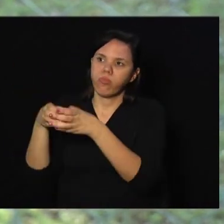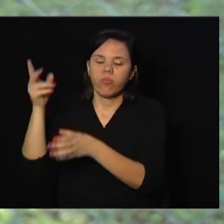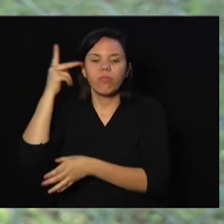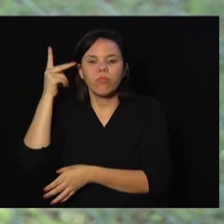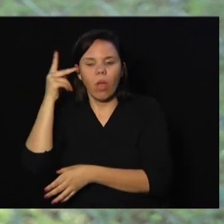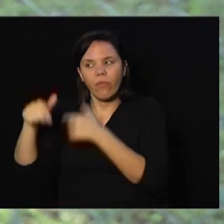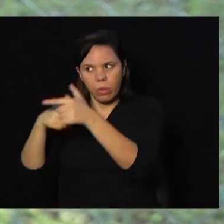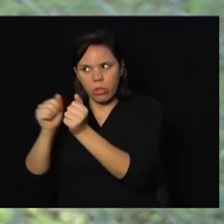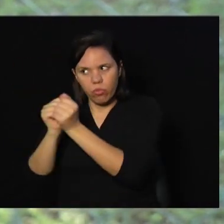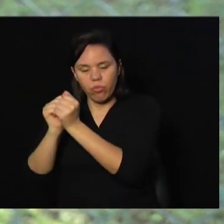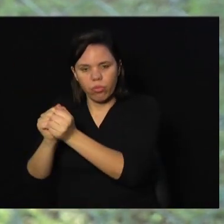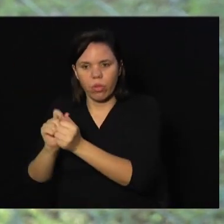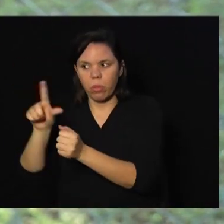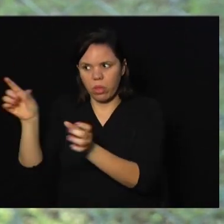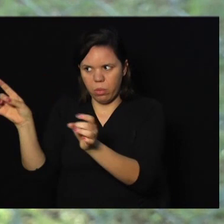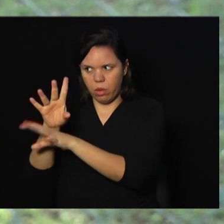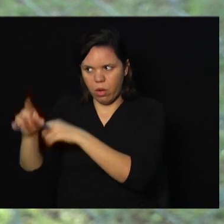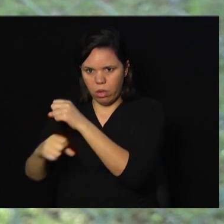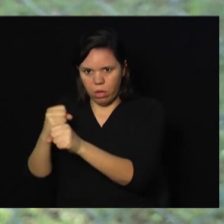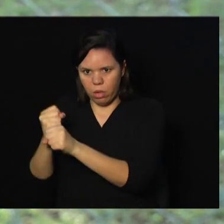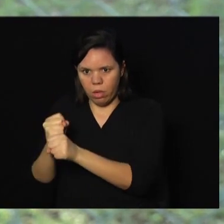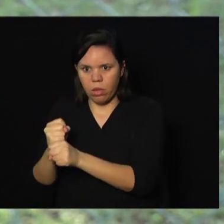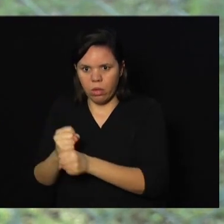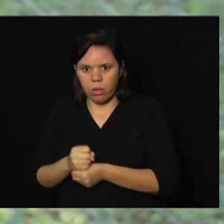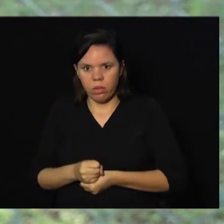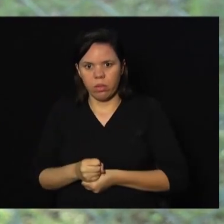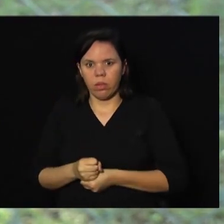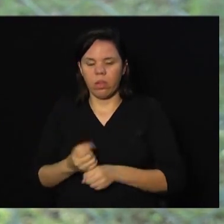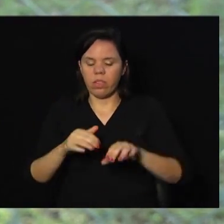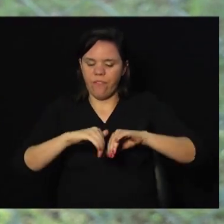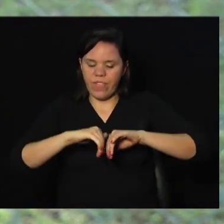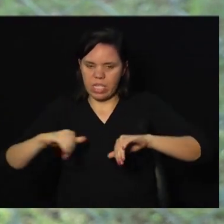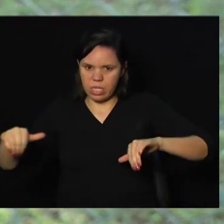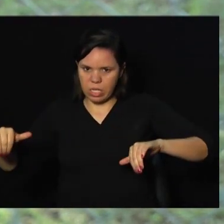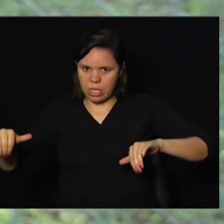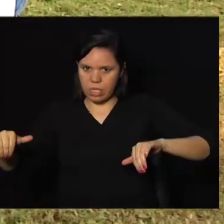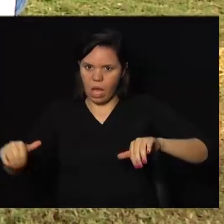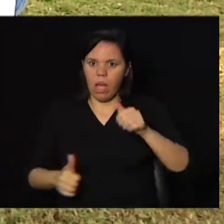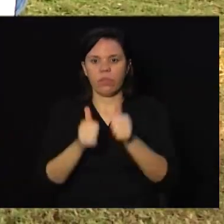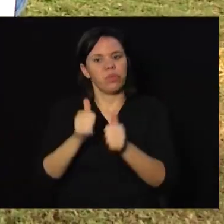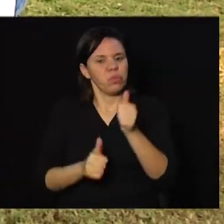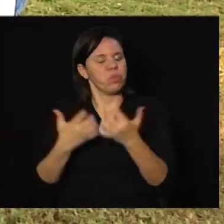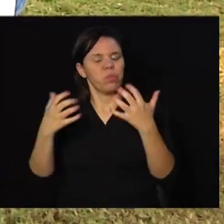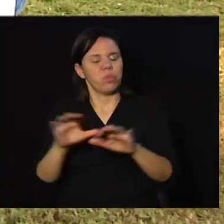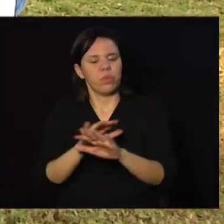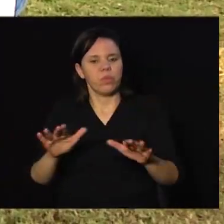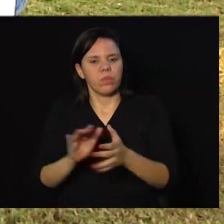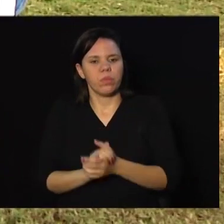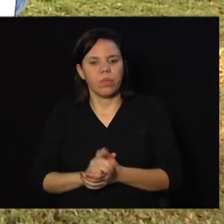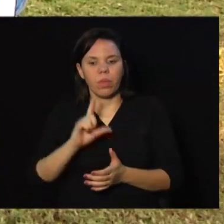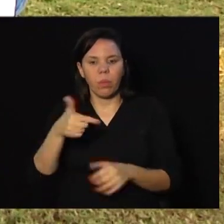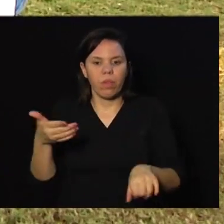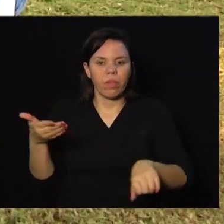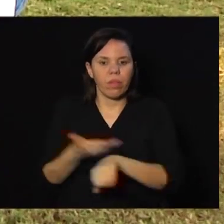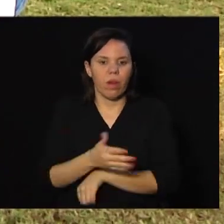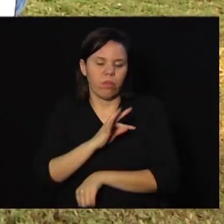visava terminar aquele ano, ele se afastar do futebol, que ele não queria mais, e me lançar como